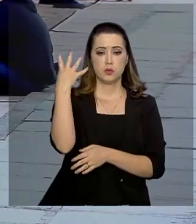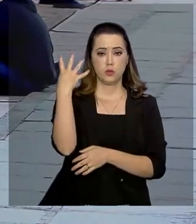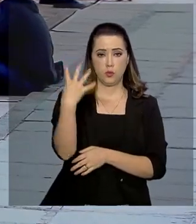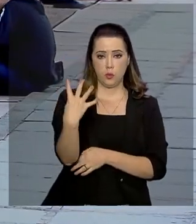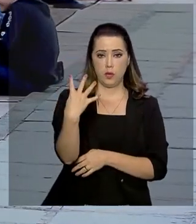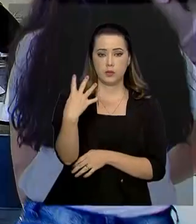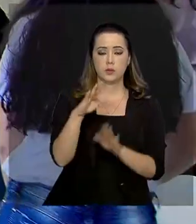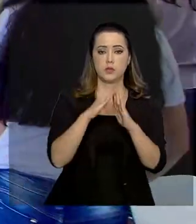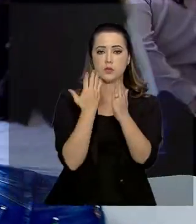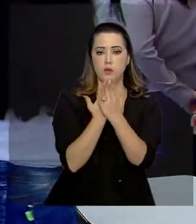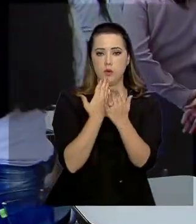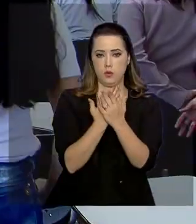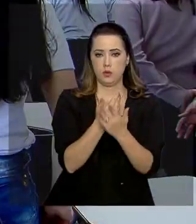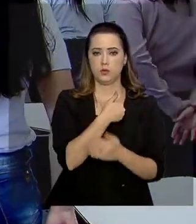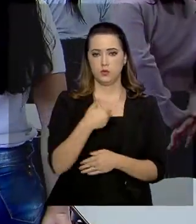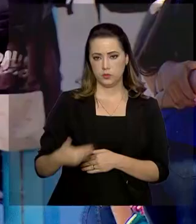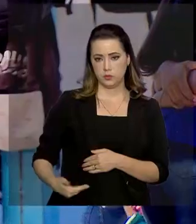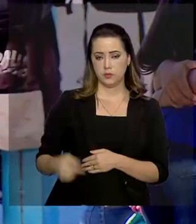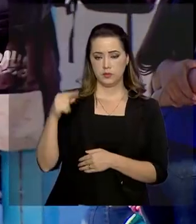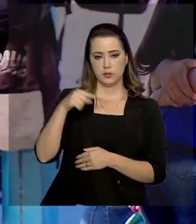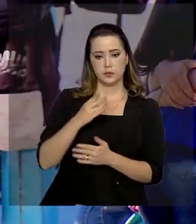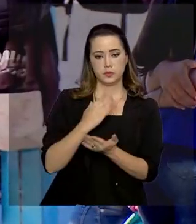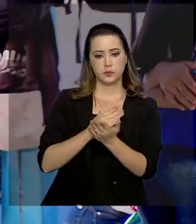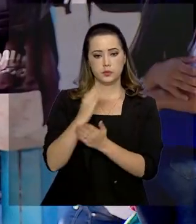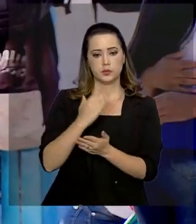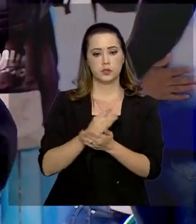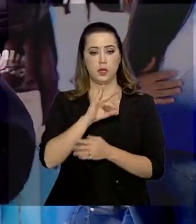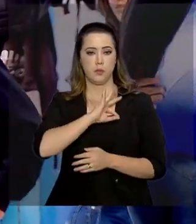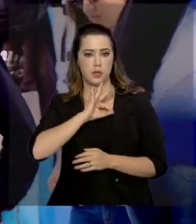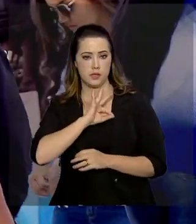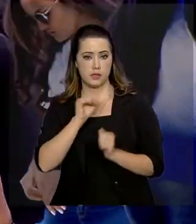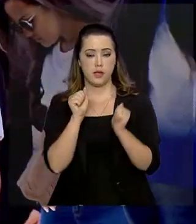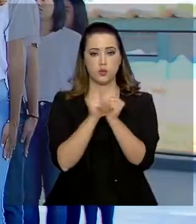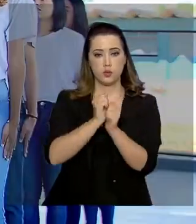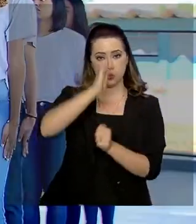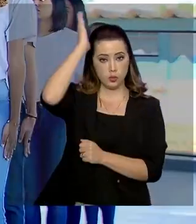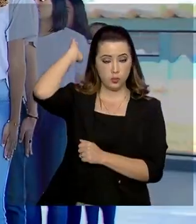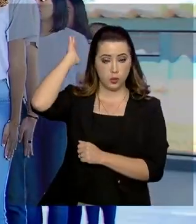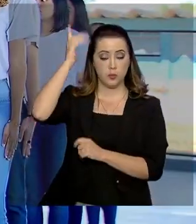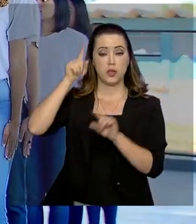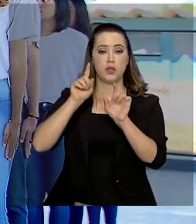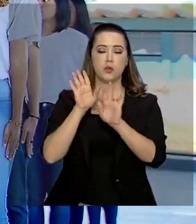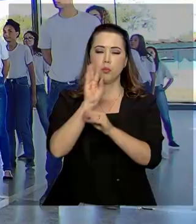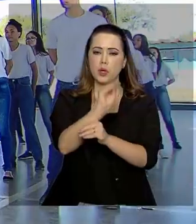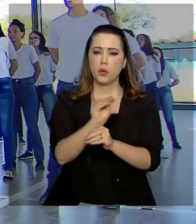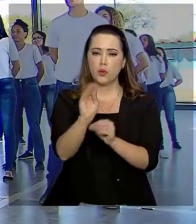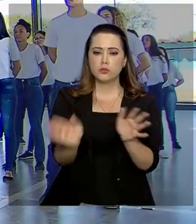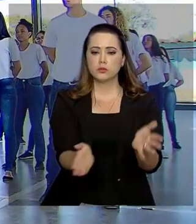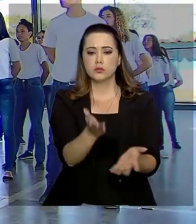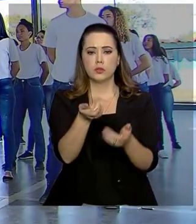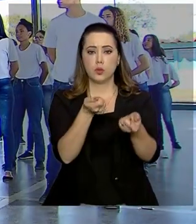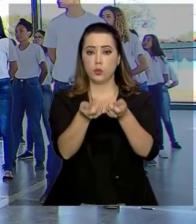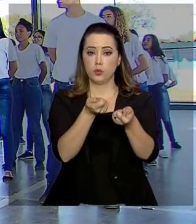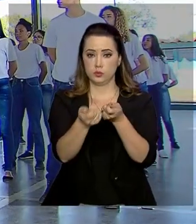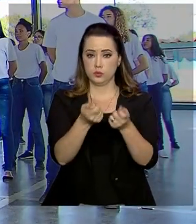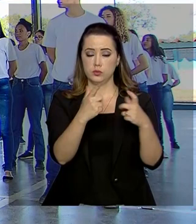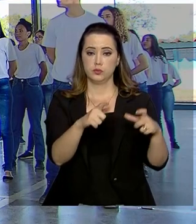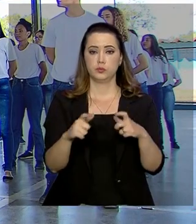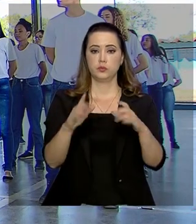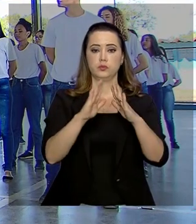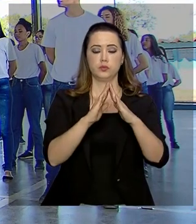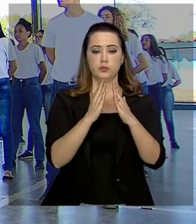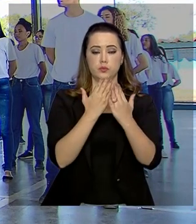escolas públicas desde o início do ano, tem policiais e bombeiros militares para cuidar da disciplina das unidades.